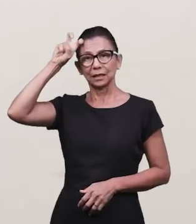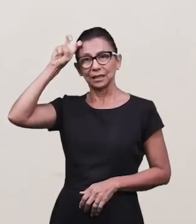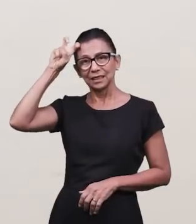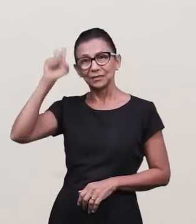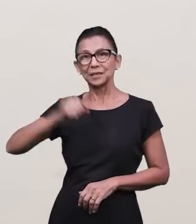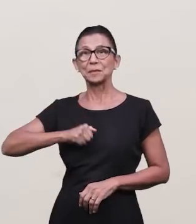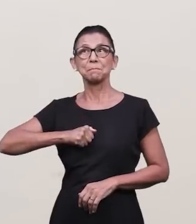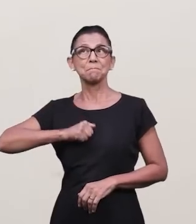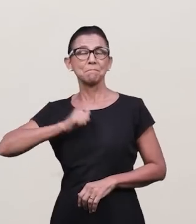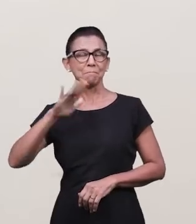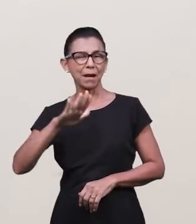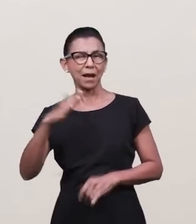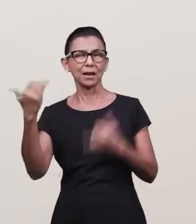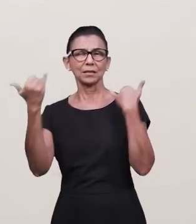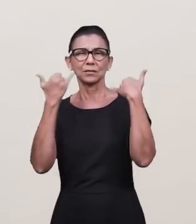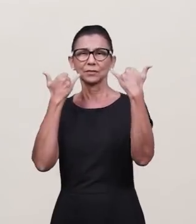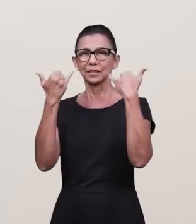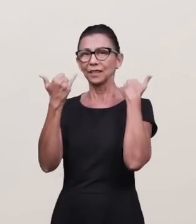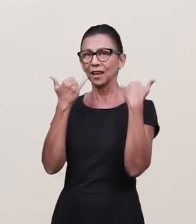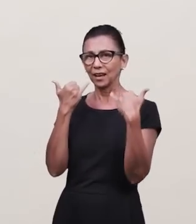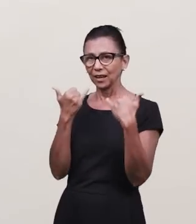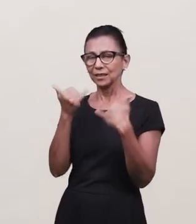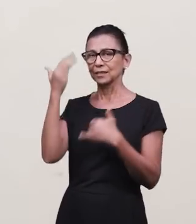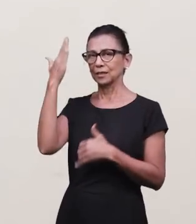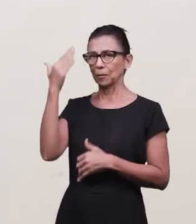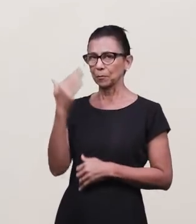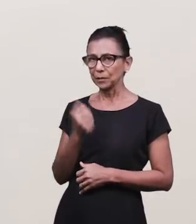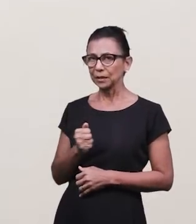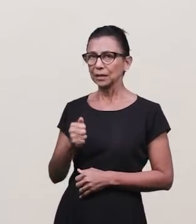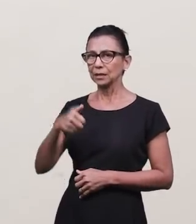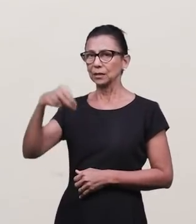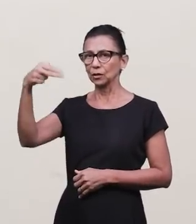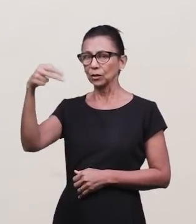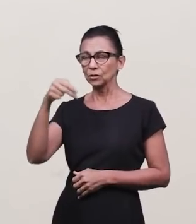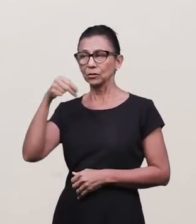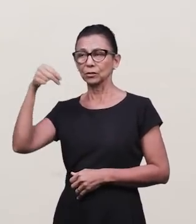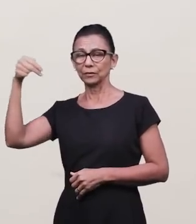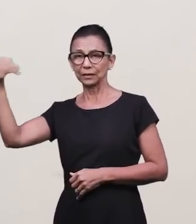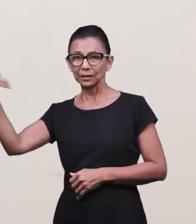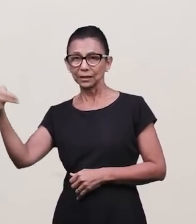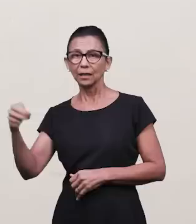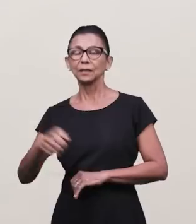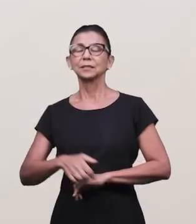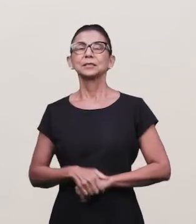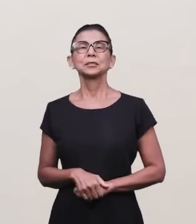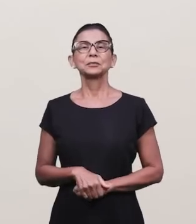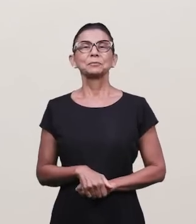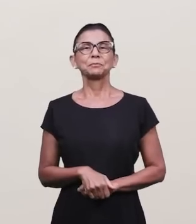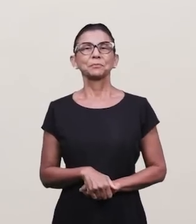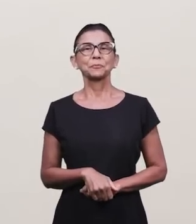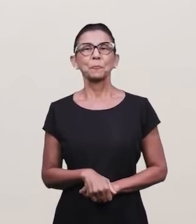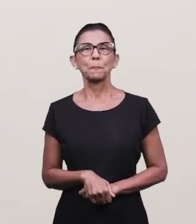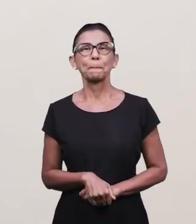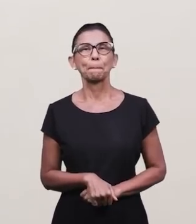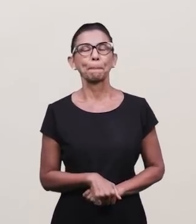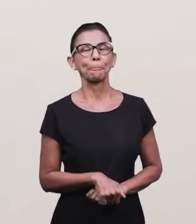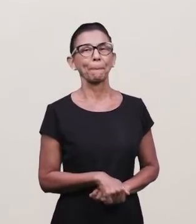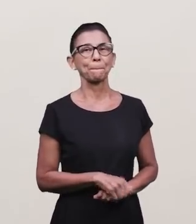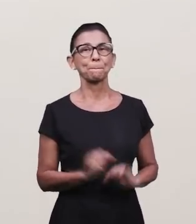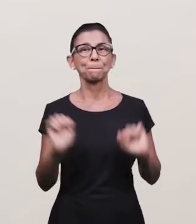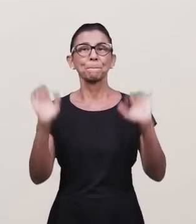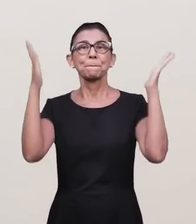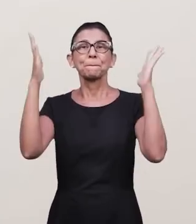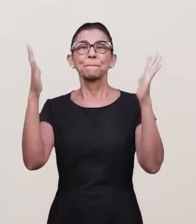temos mais aniversário vindo aí, vocês sabiam? Na região Norte, na região Pará Norte também, está chegando uma